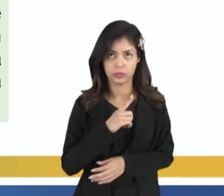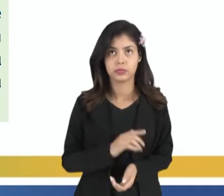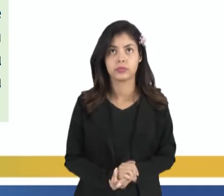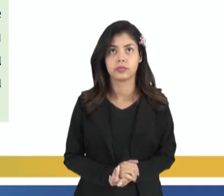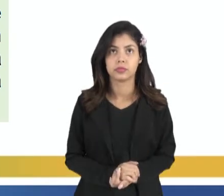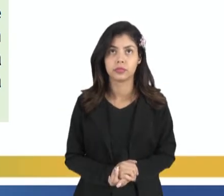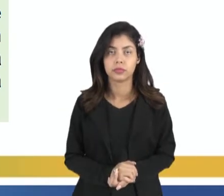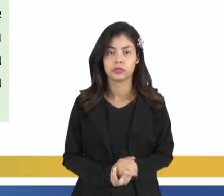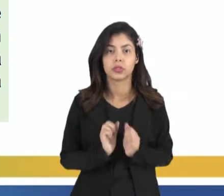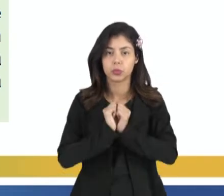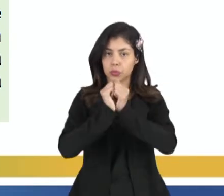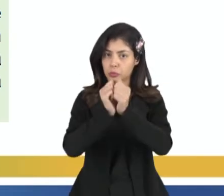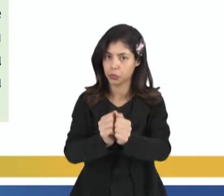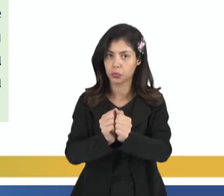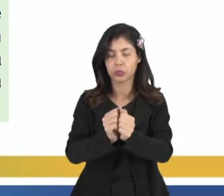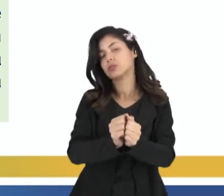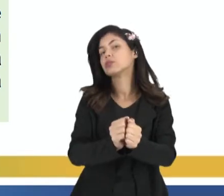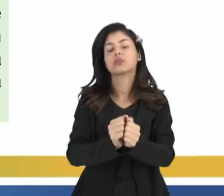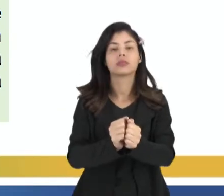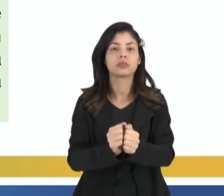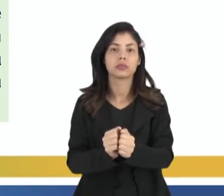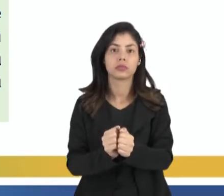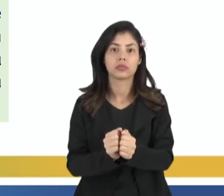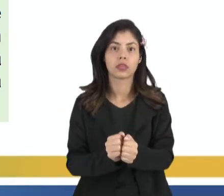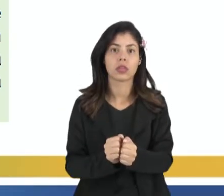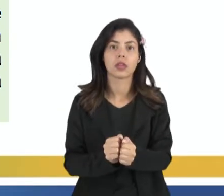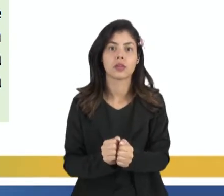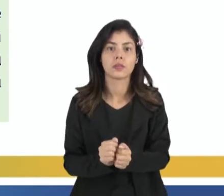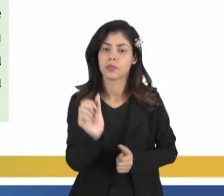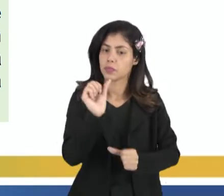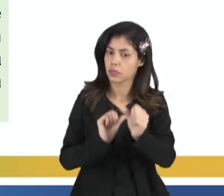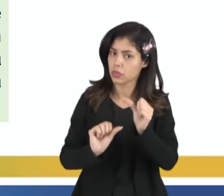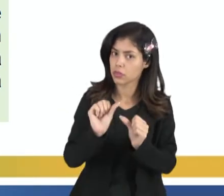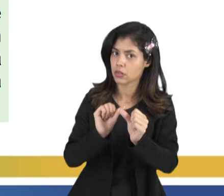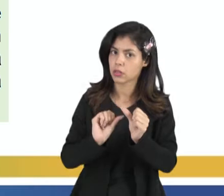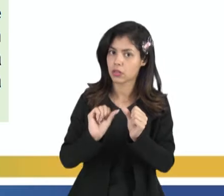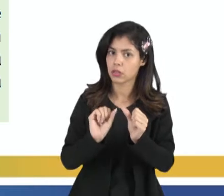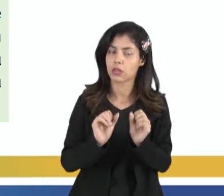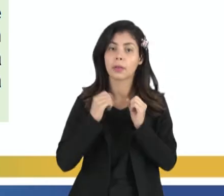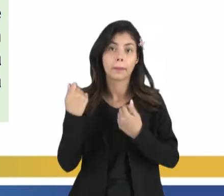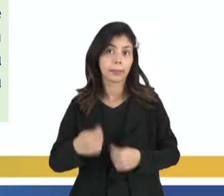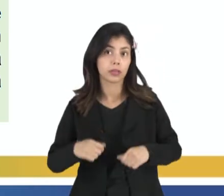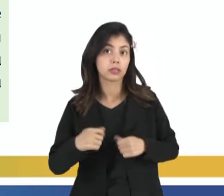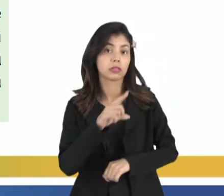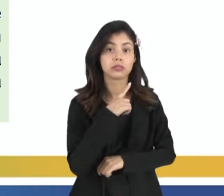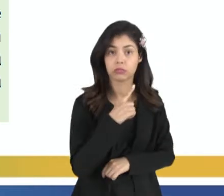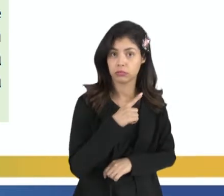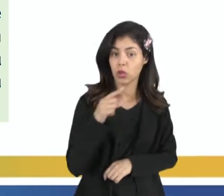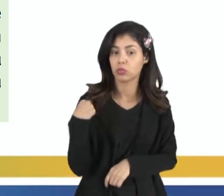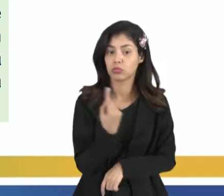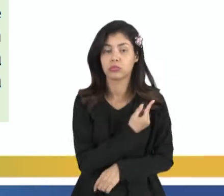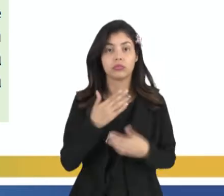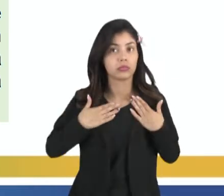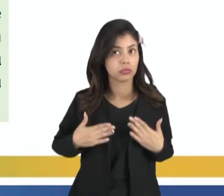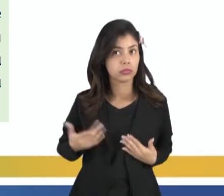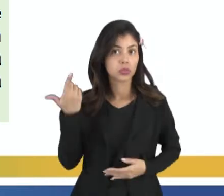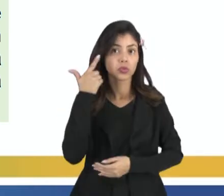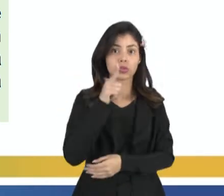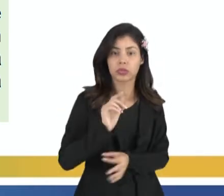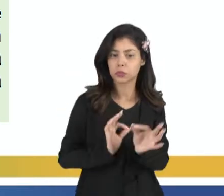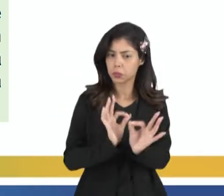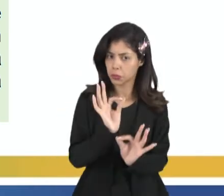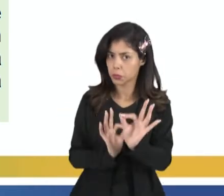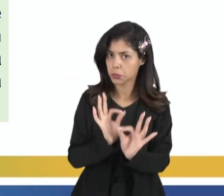desempenhar. E eles juntos, eles vão comandar as modificações necessárias para que o nosso corpo consiga